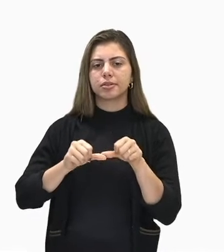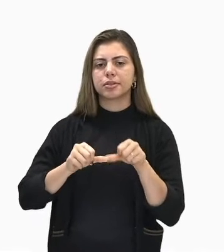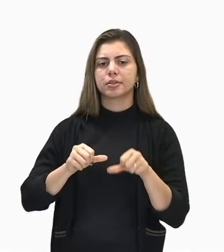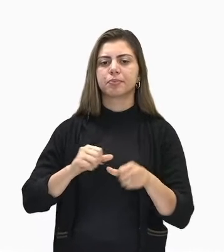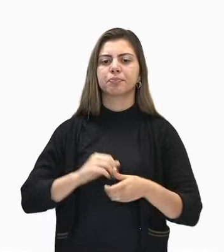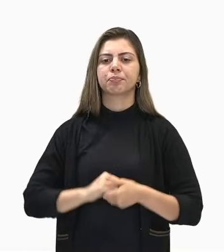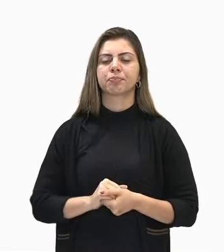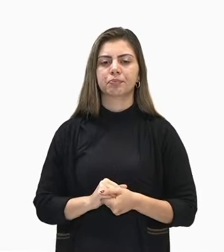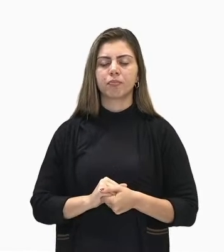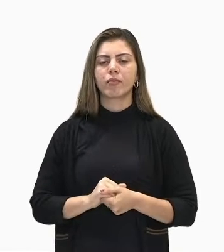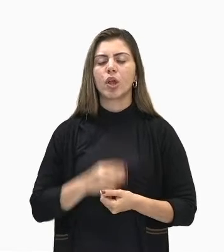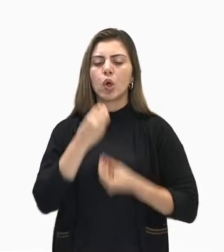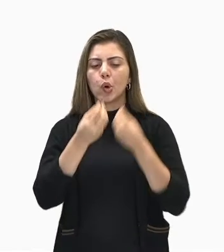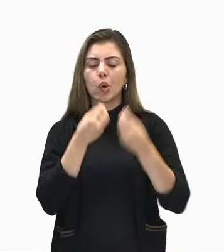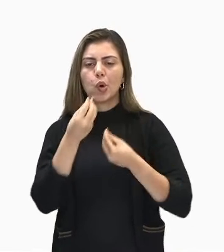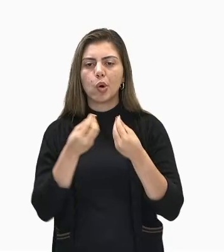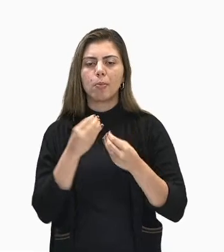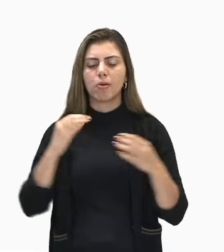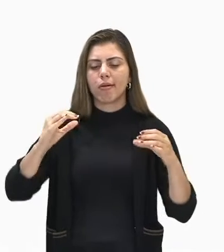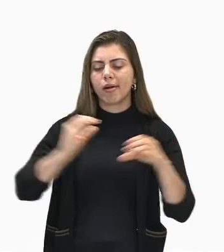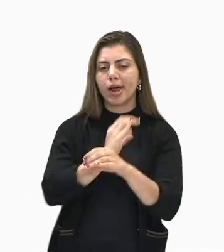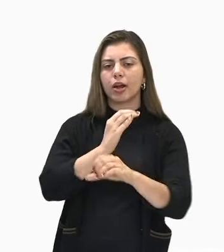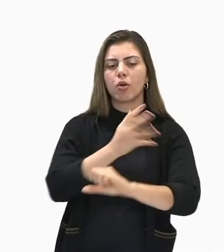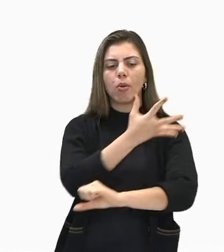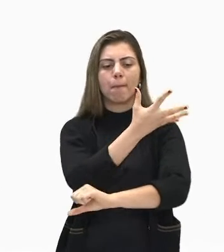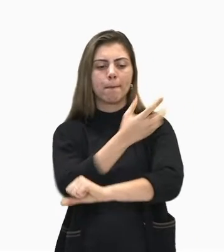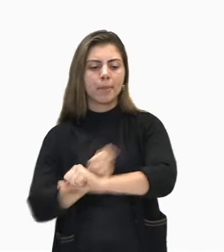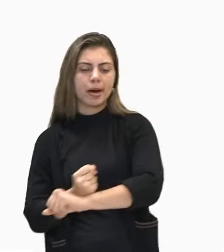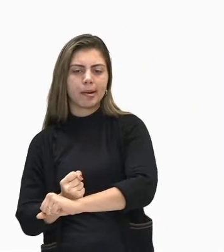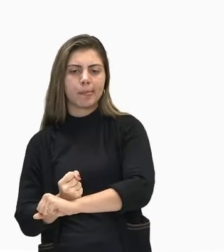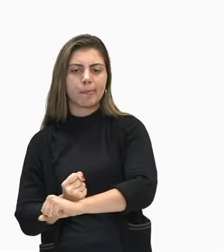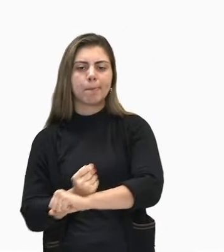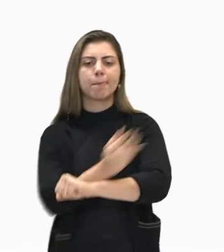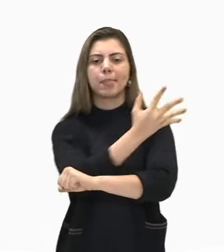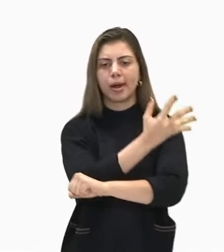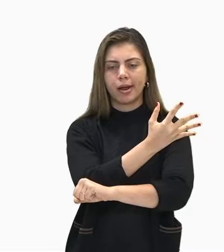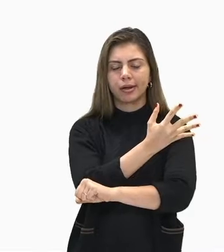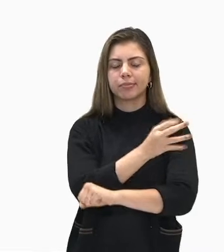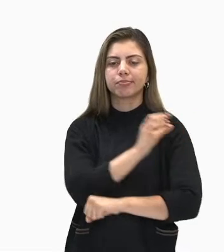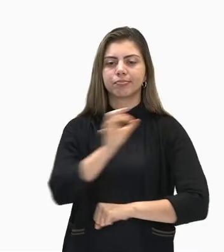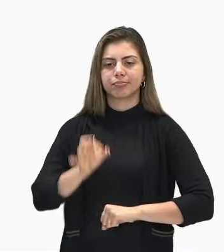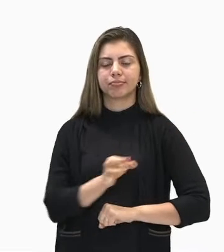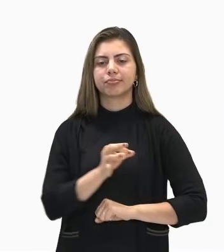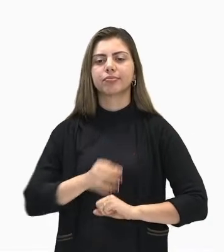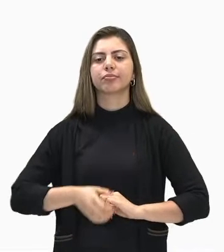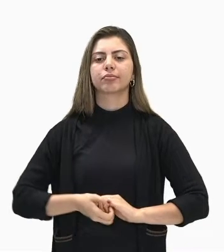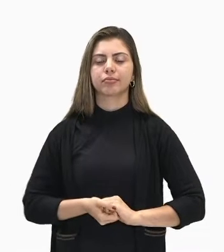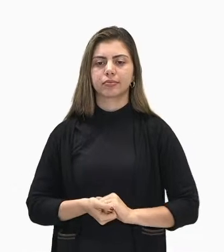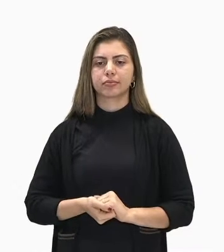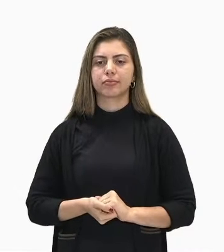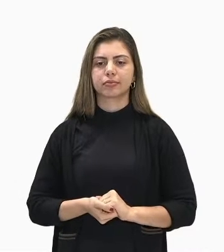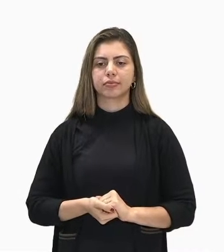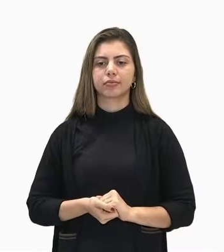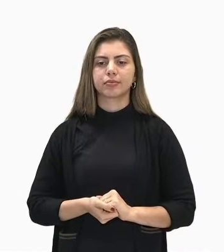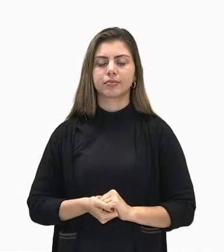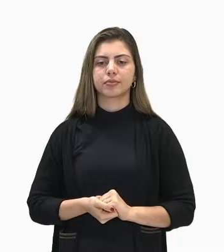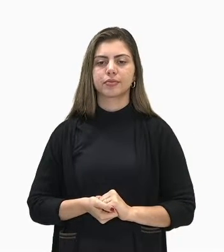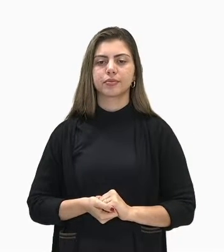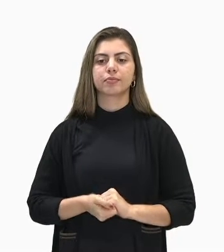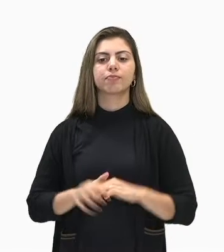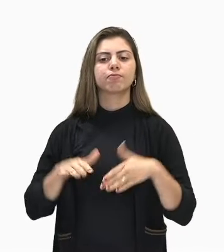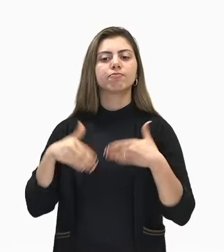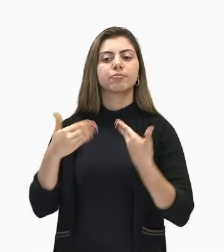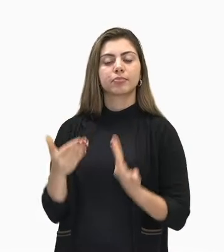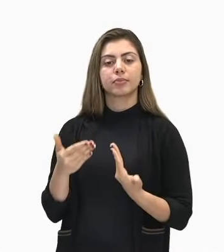envolve troca de energia na forma de calor. Então,